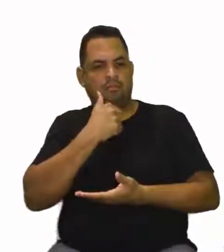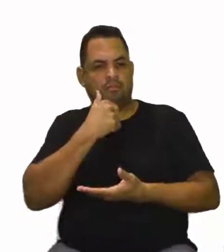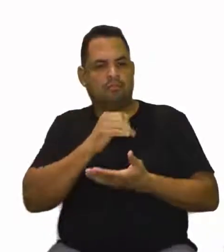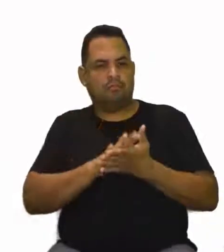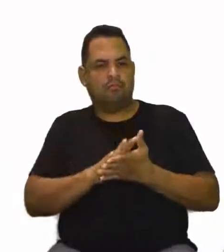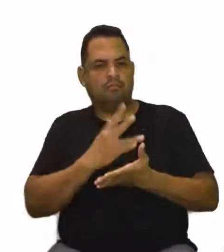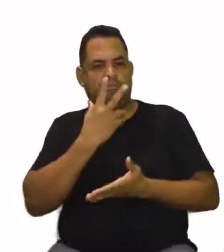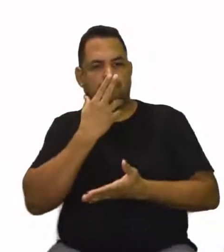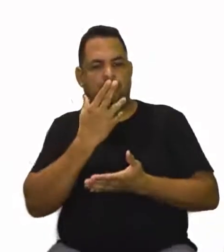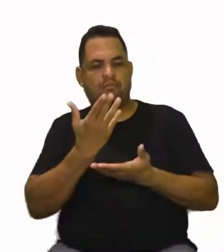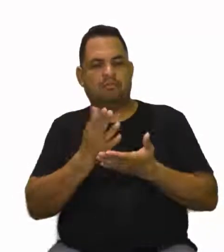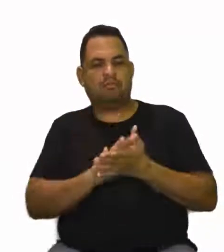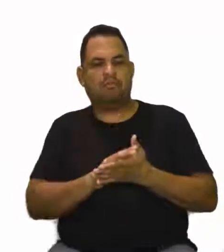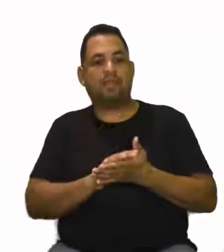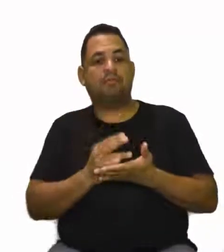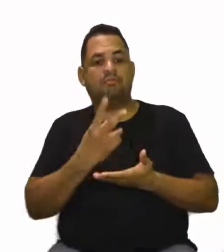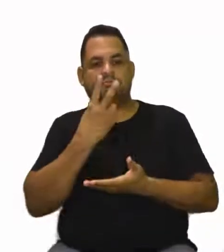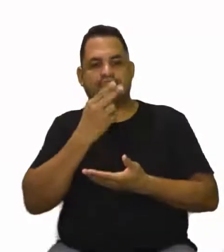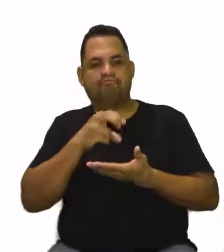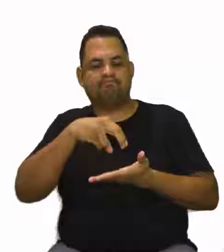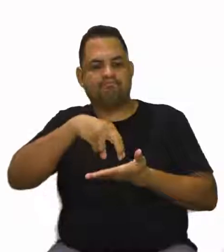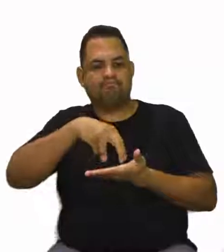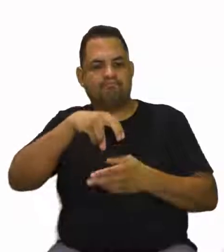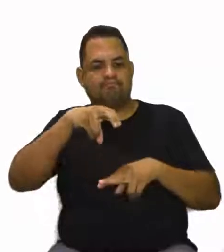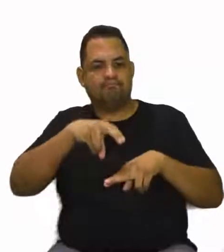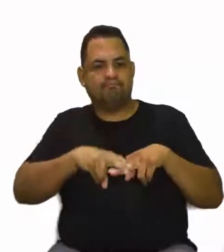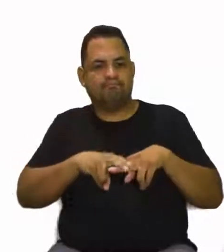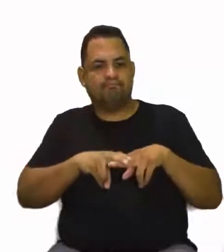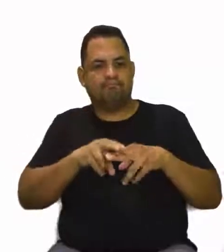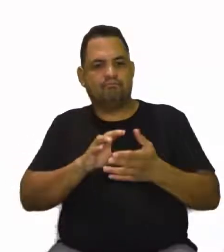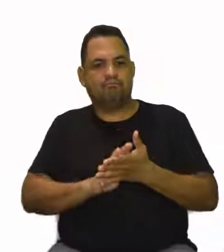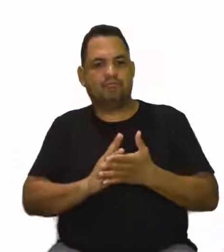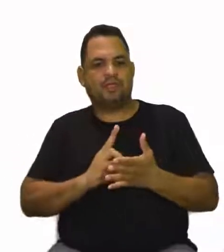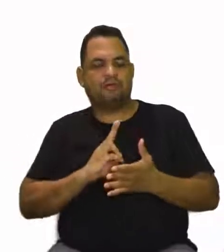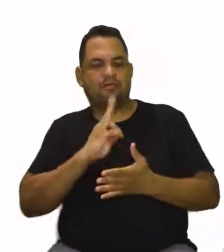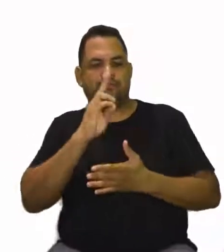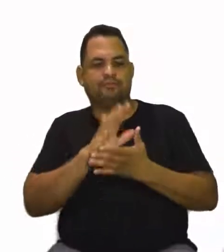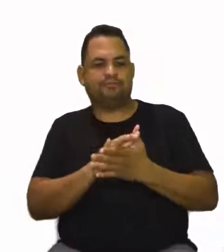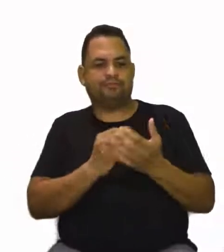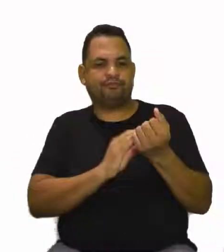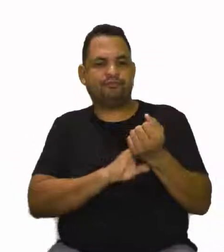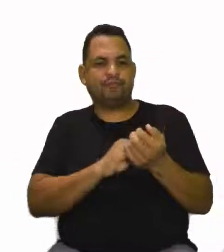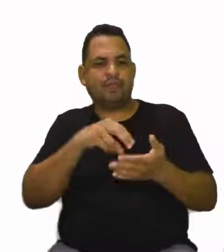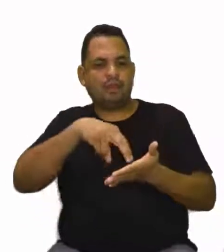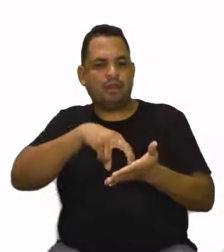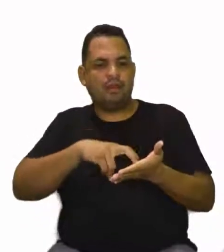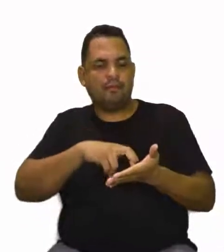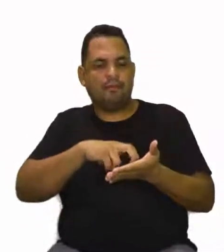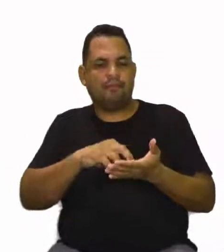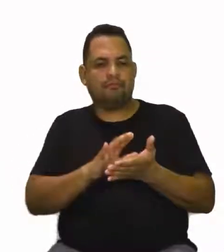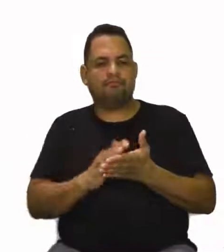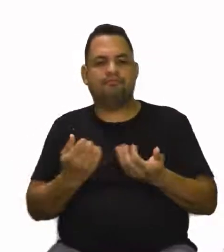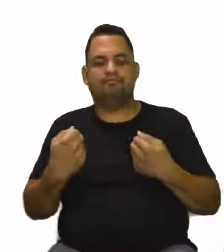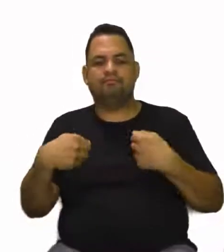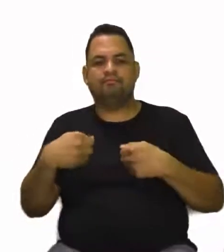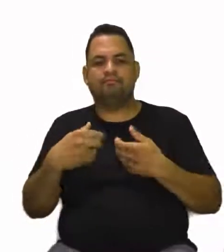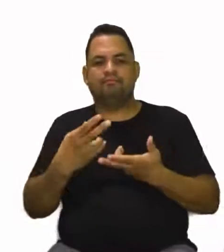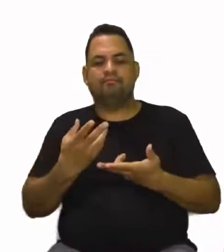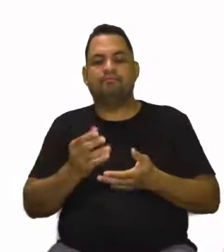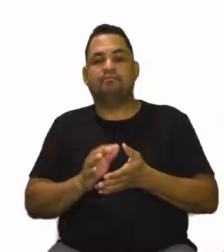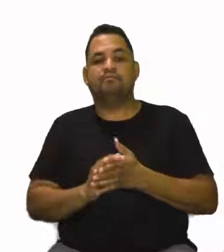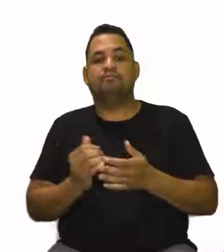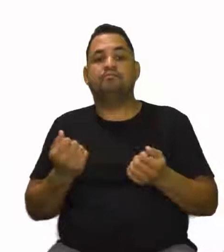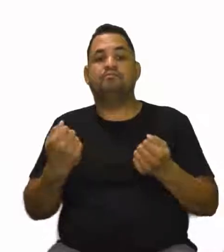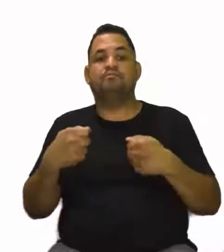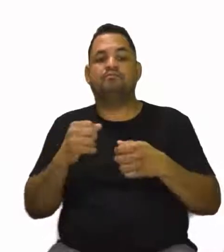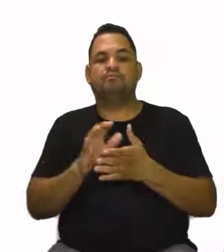simulando aqui uma atividade de sentar. Ela está fortalecendo a musculatura ali que ela precisa para sentar. Então, também